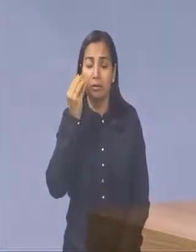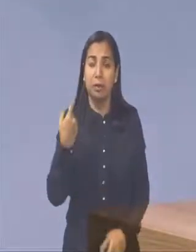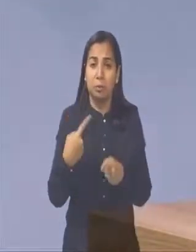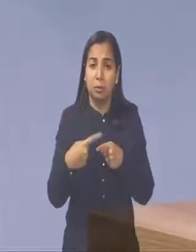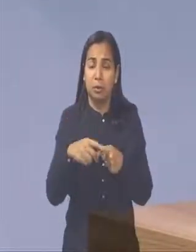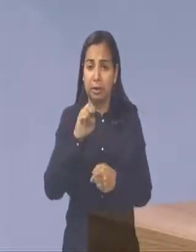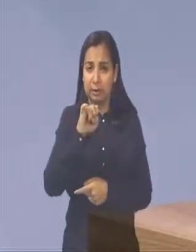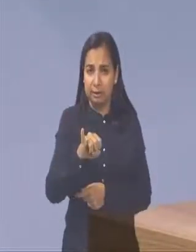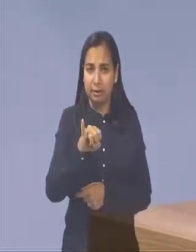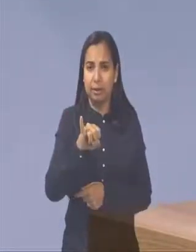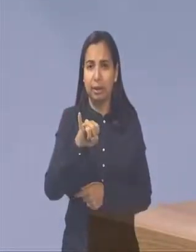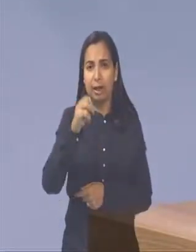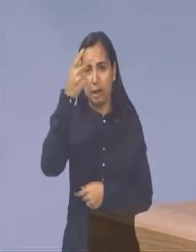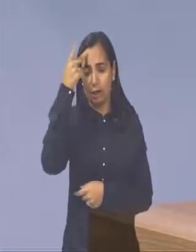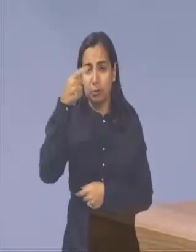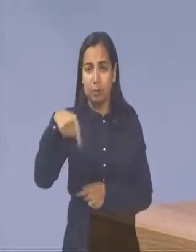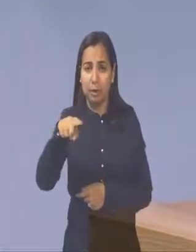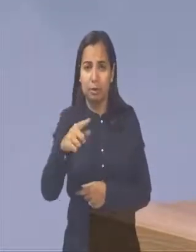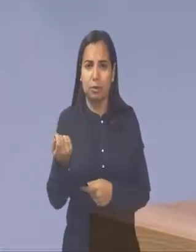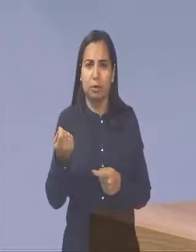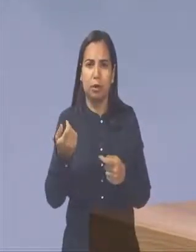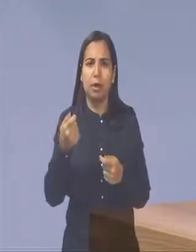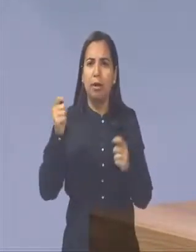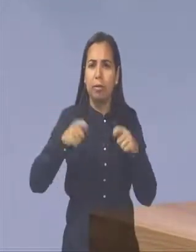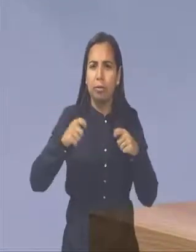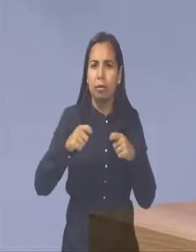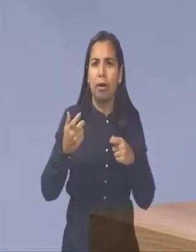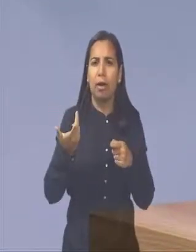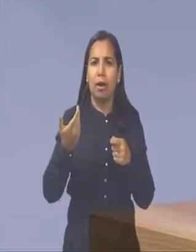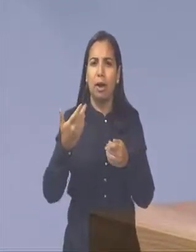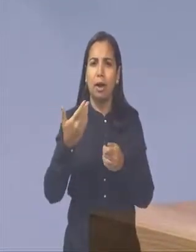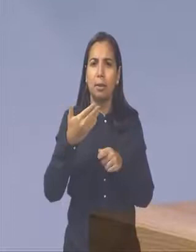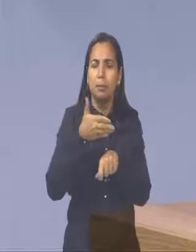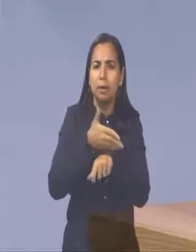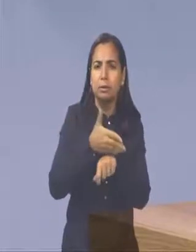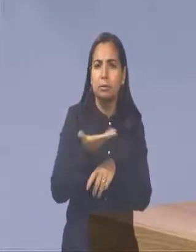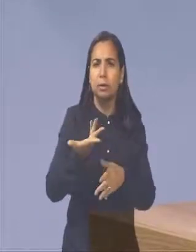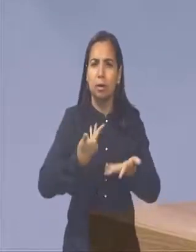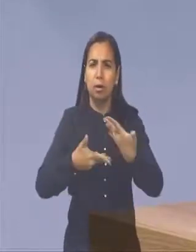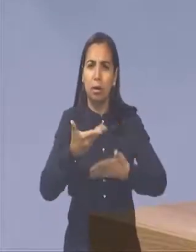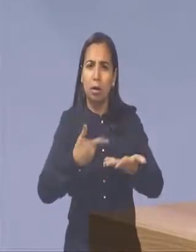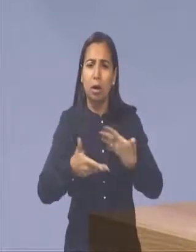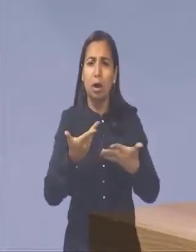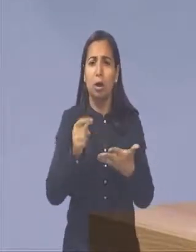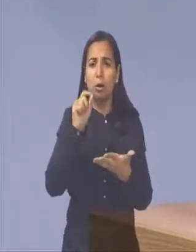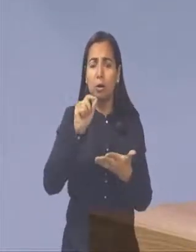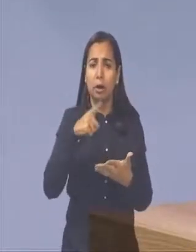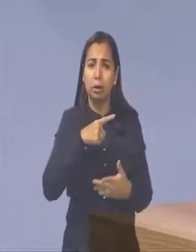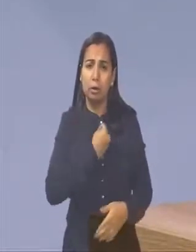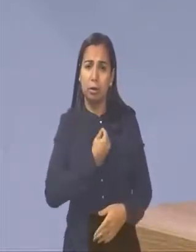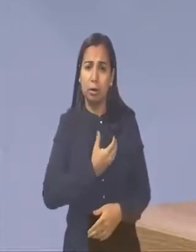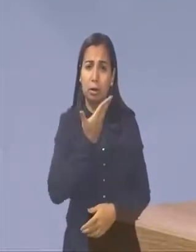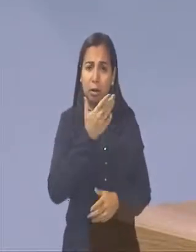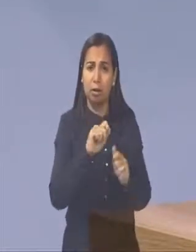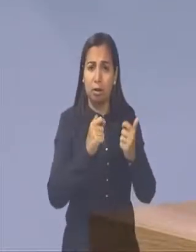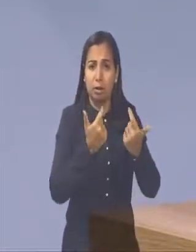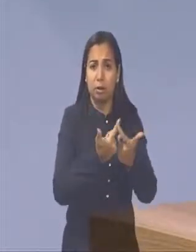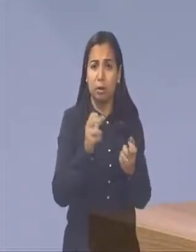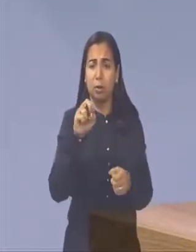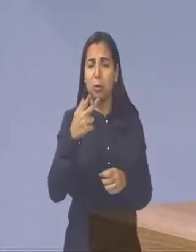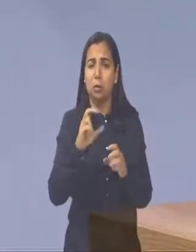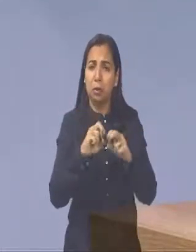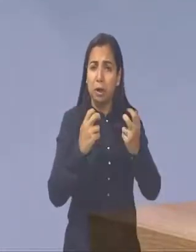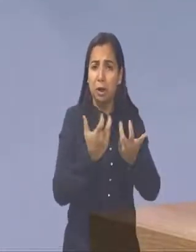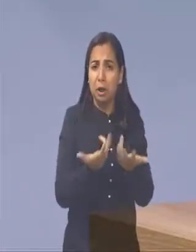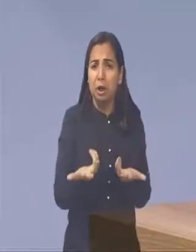acha que é possível ele participar de uma votação que esteja ocorrendo nesse momento na Casa Legislativa, ele pode, ele